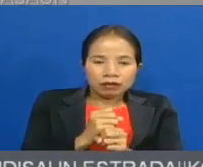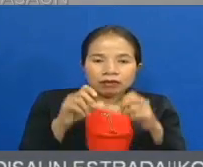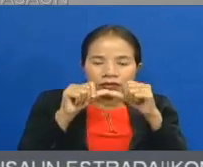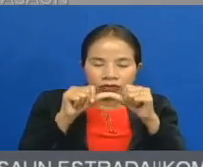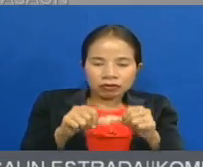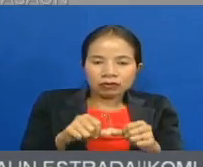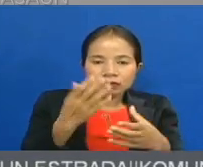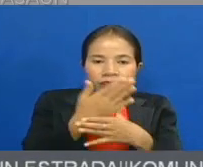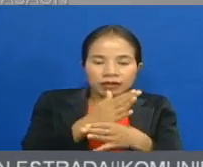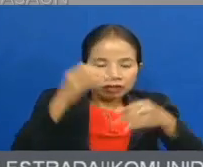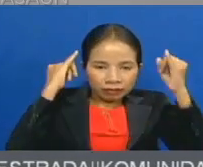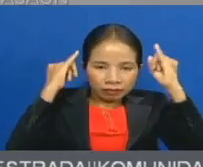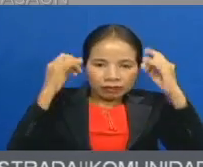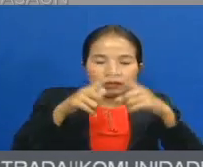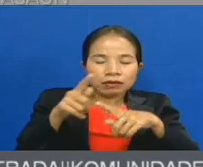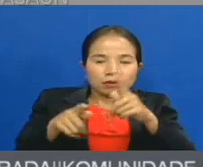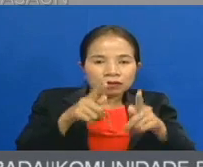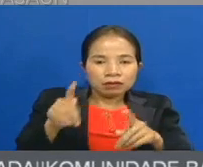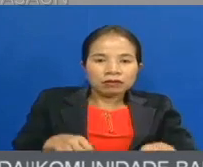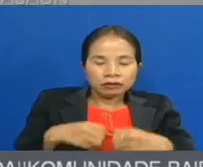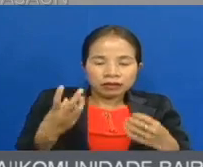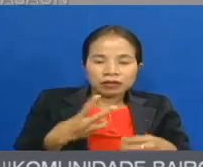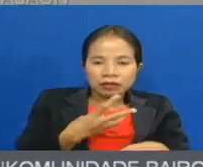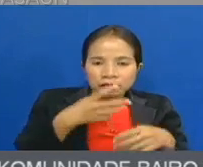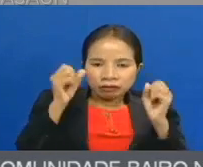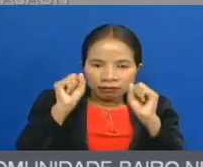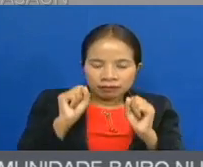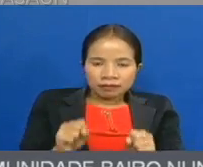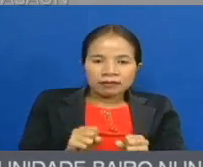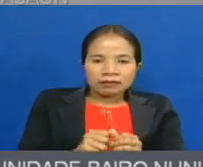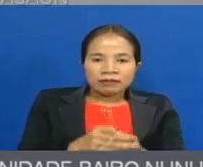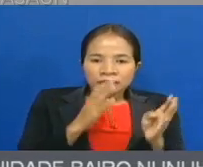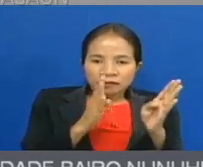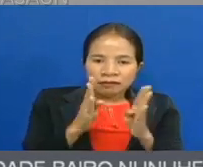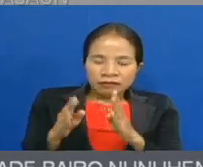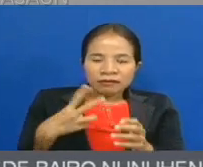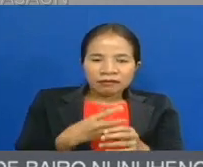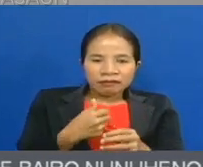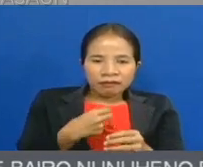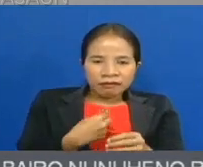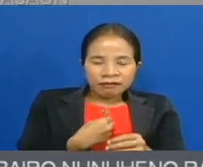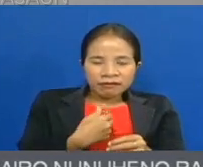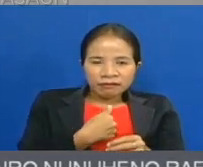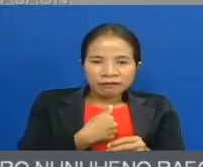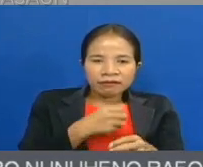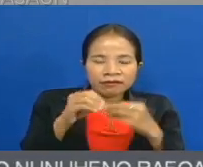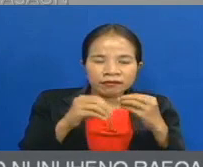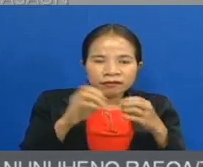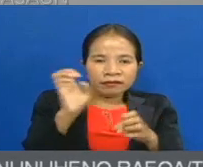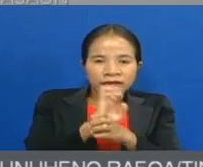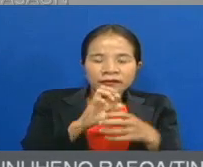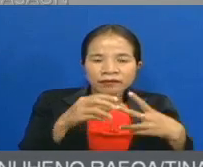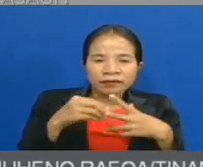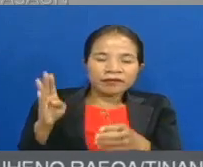Continua a fazer informação na comunidade, o insight é para preparar este ano, e a parte econômica, e a